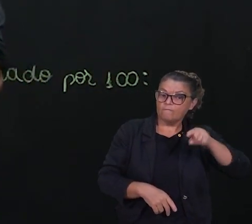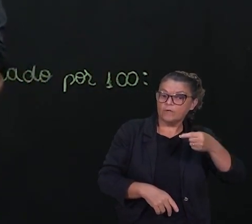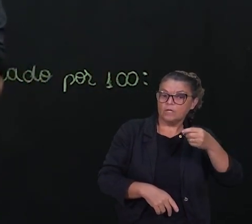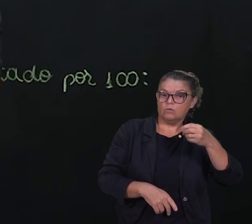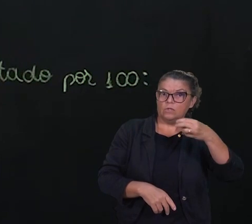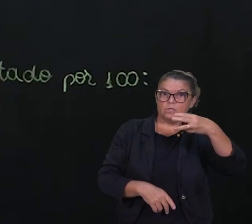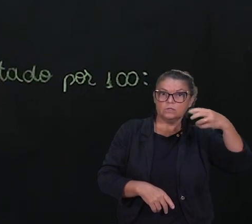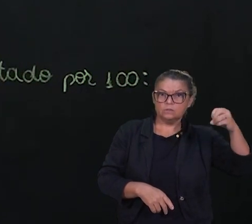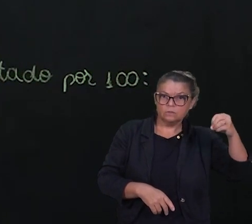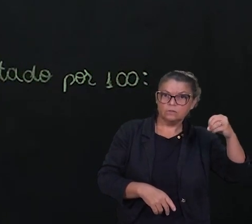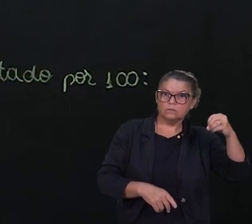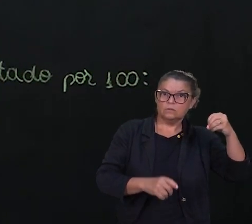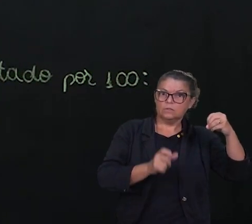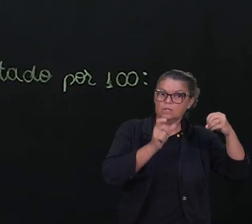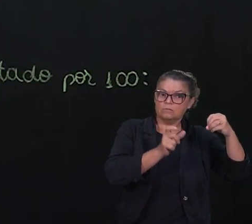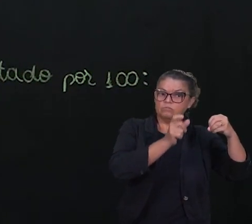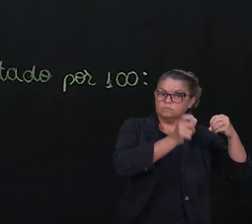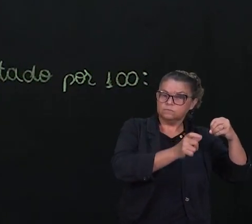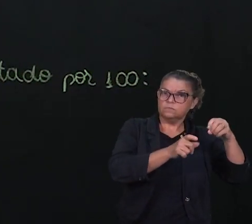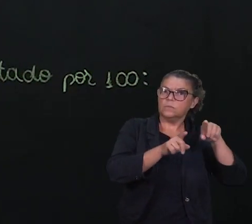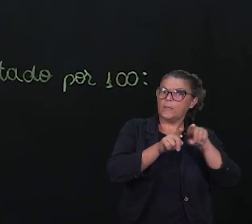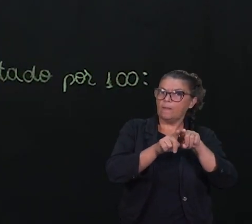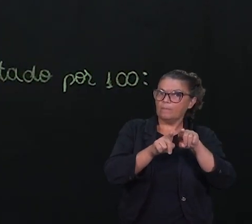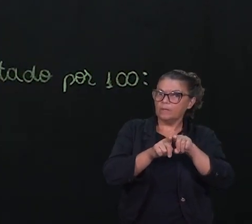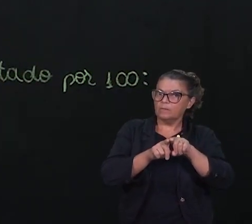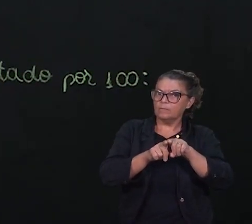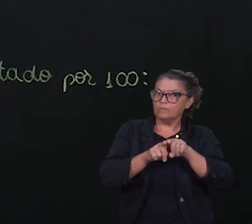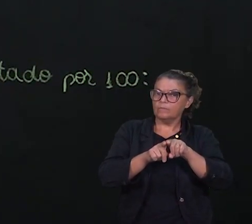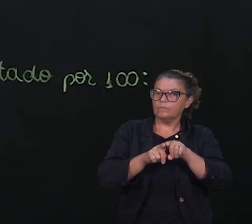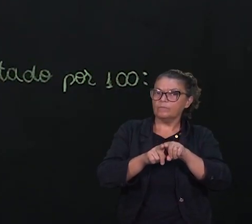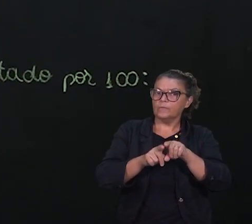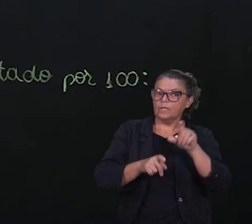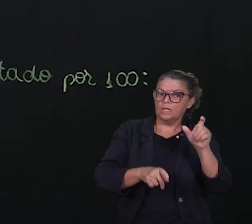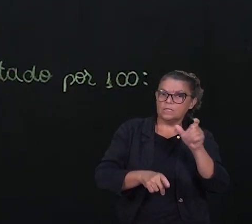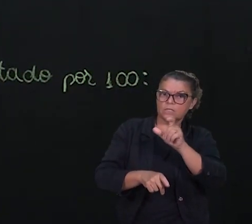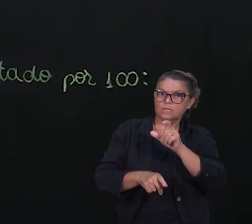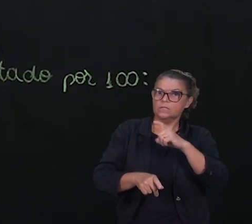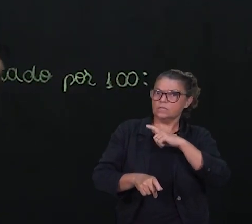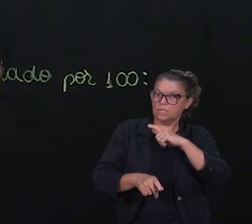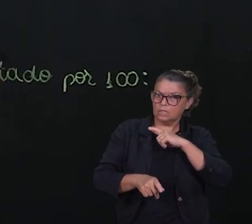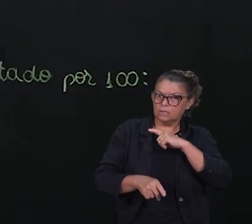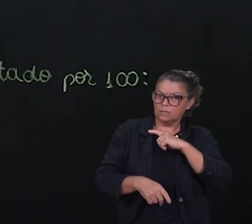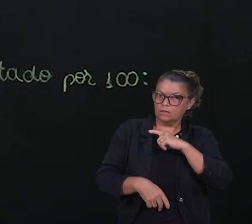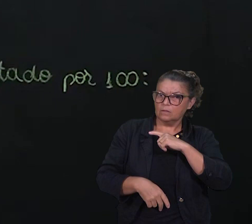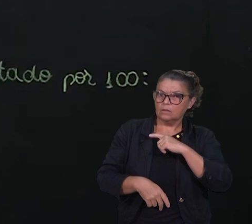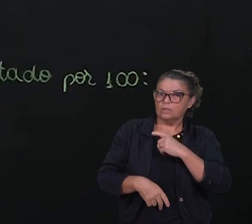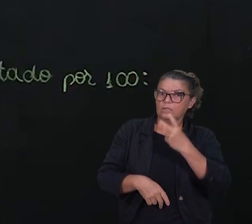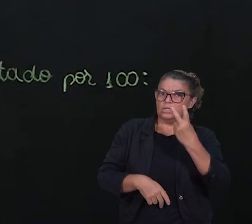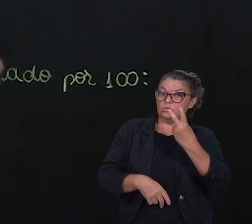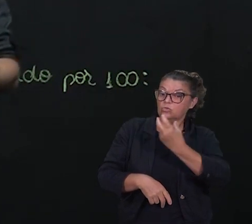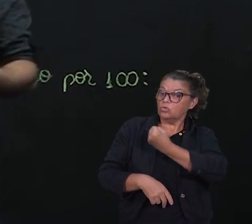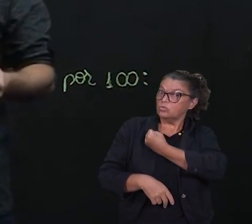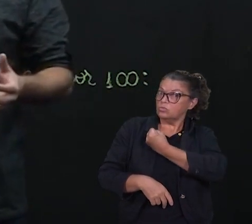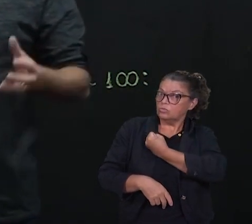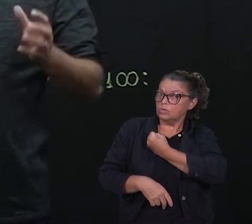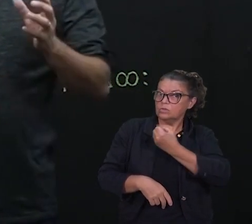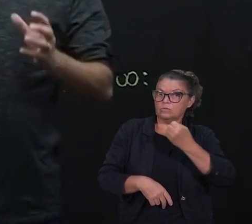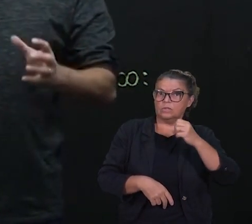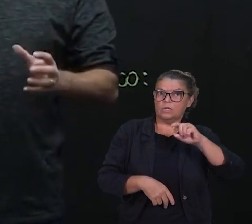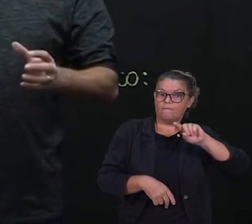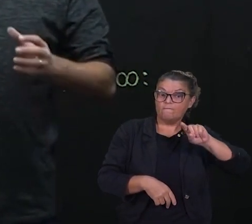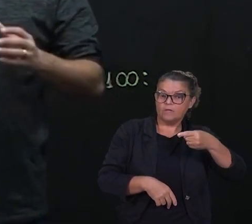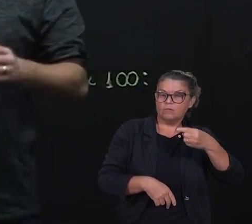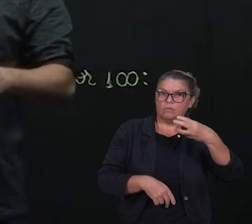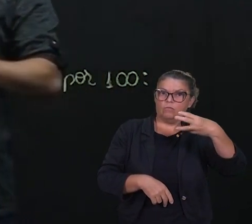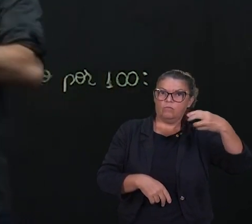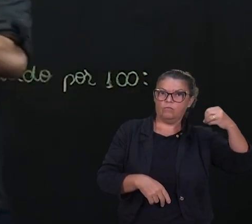decimais. Logo então, se esse possui duas casas decimais e esse valor também possui duas casas decimais,